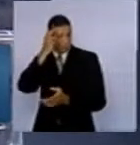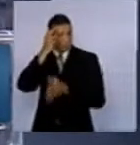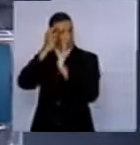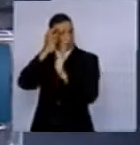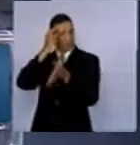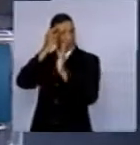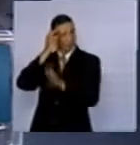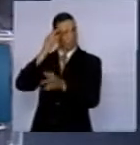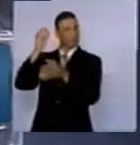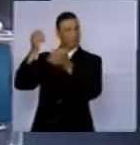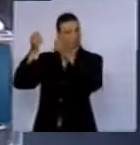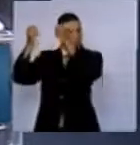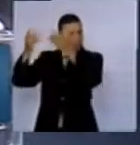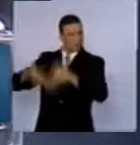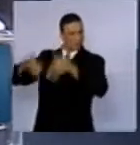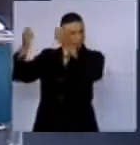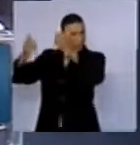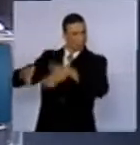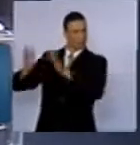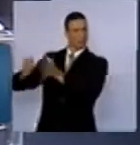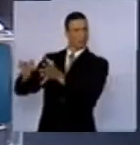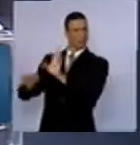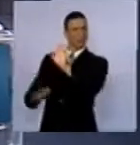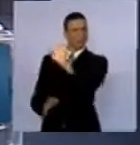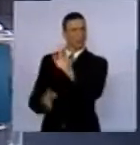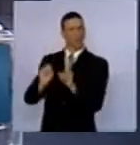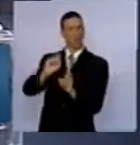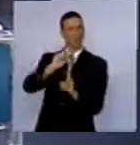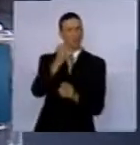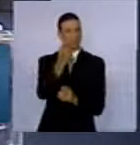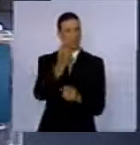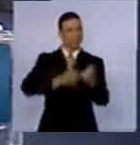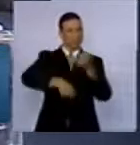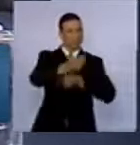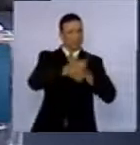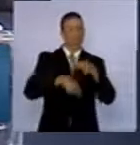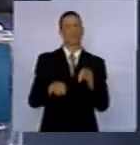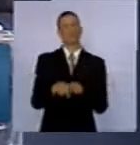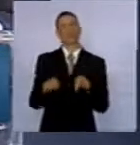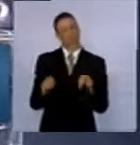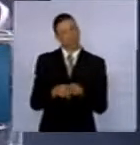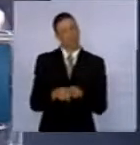o dia de hoje, é verdade, mas sob o ponto de vista econômico.